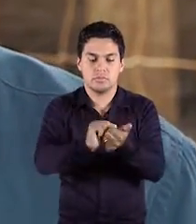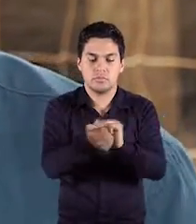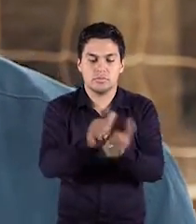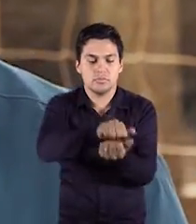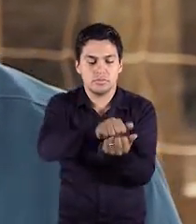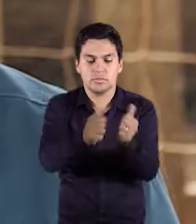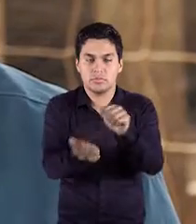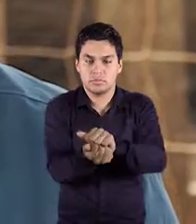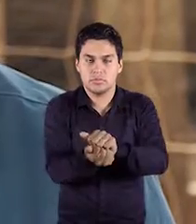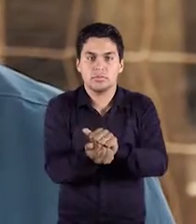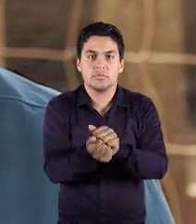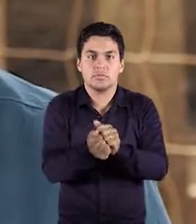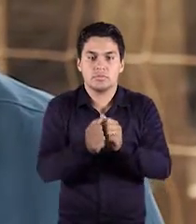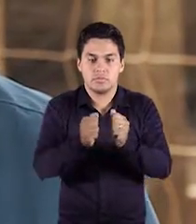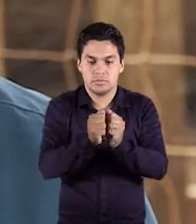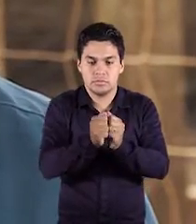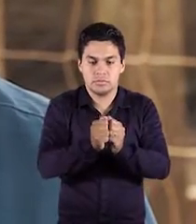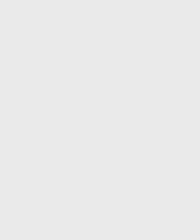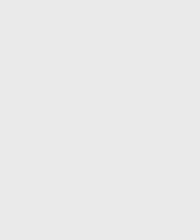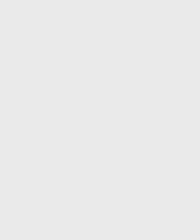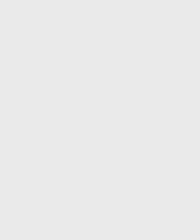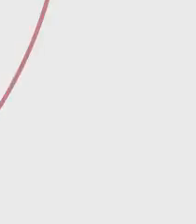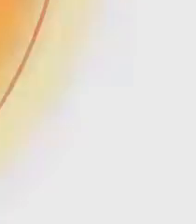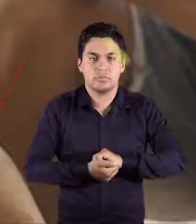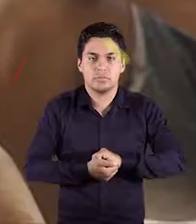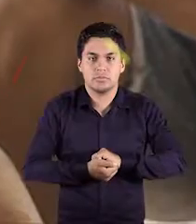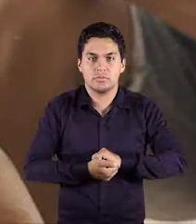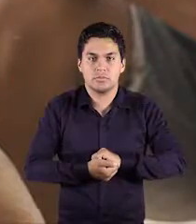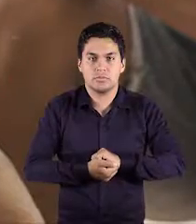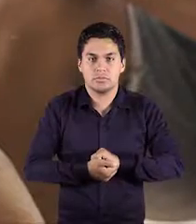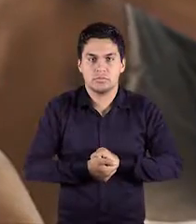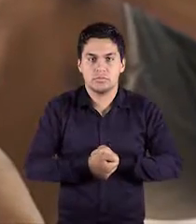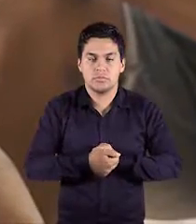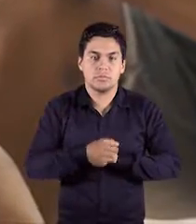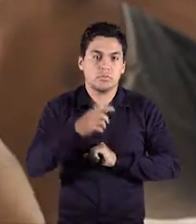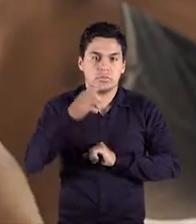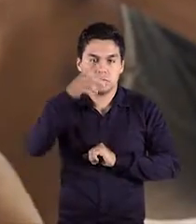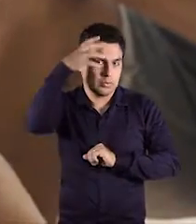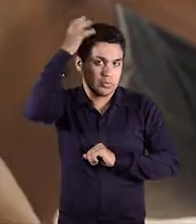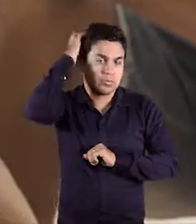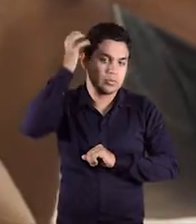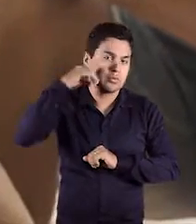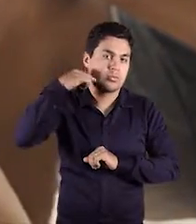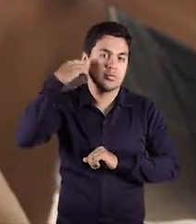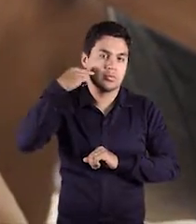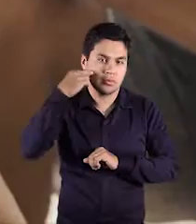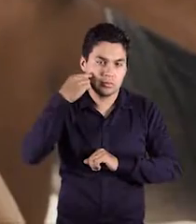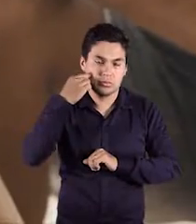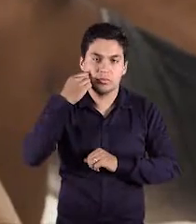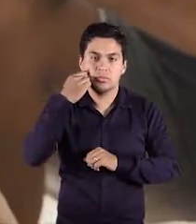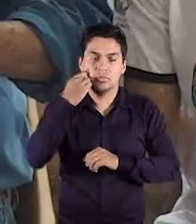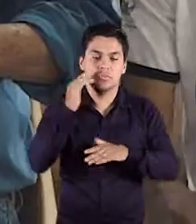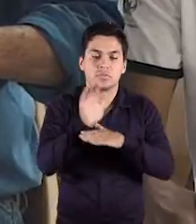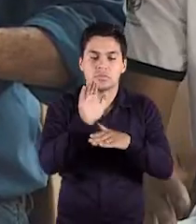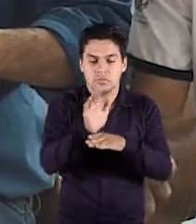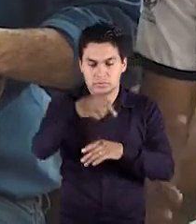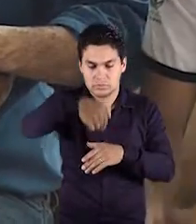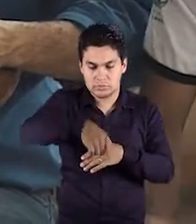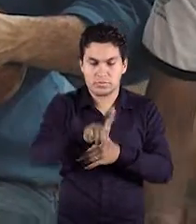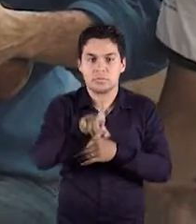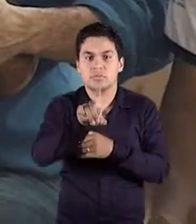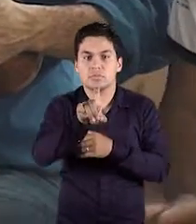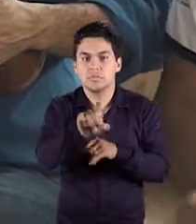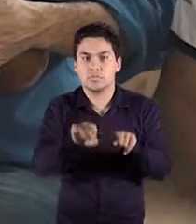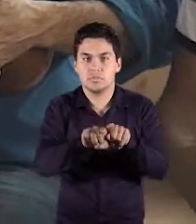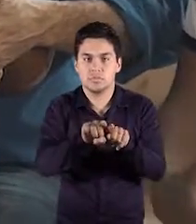adaptados e resgatar os jogos paradesportivos. O Renato, como deputado, vem apoiando o esporte na cidade de Dourados e também